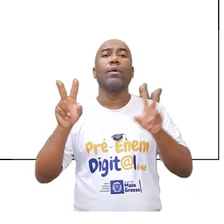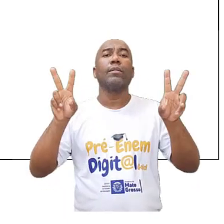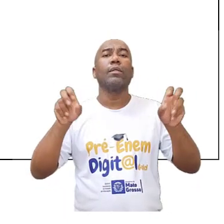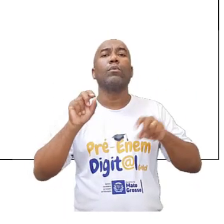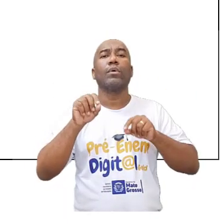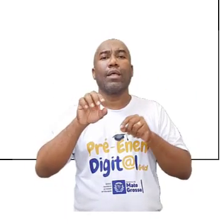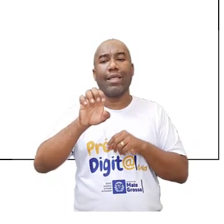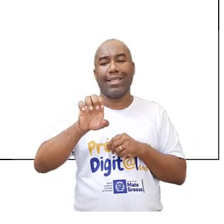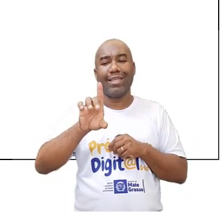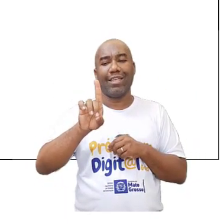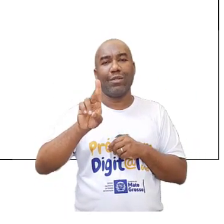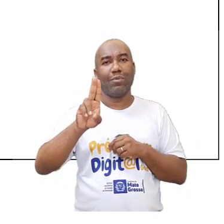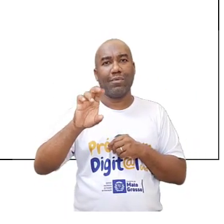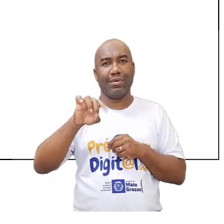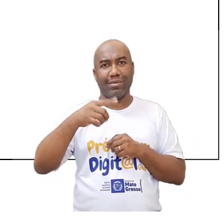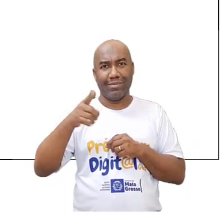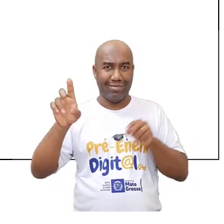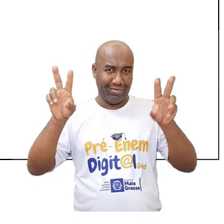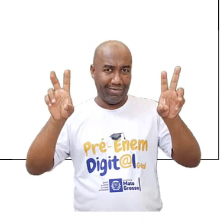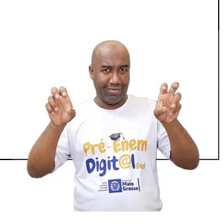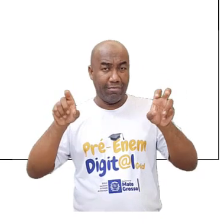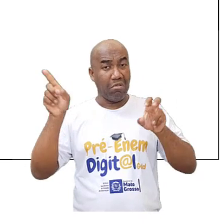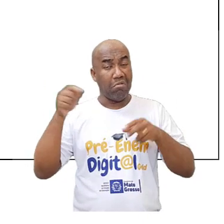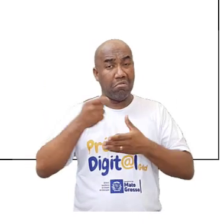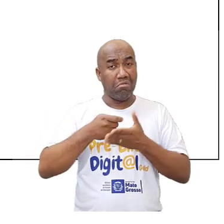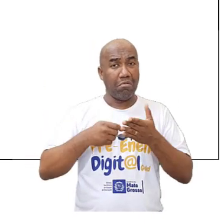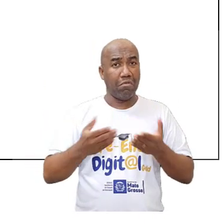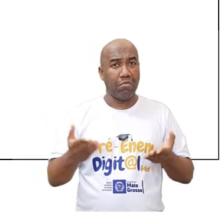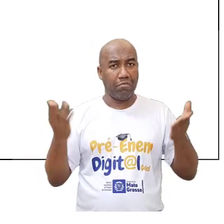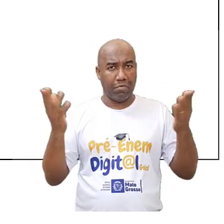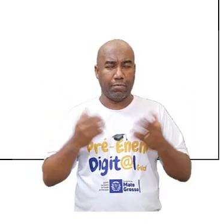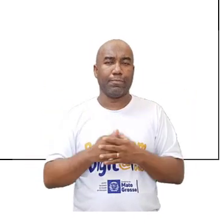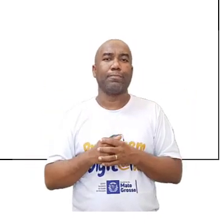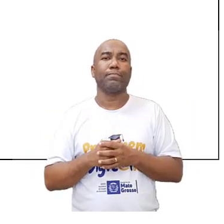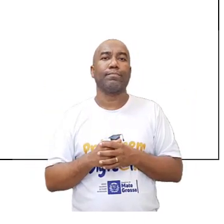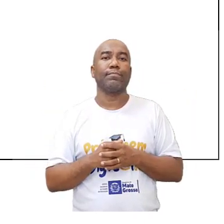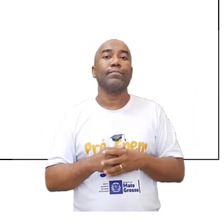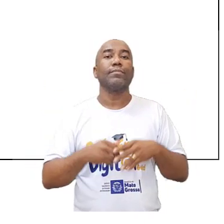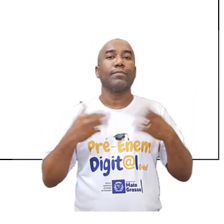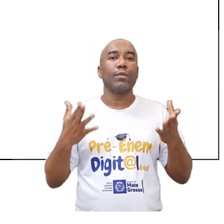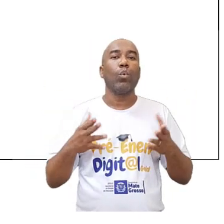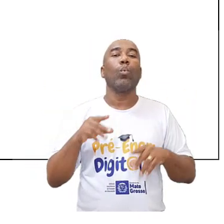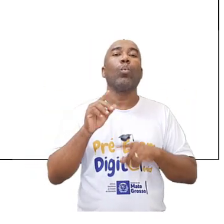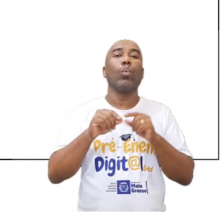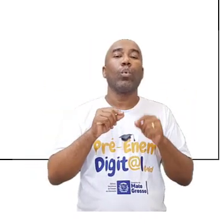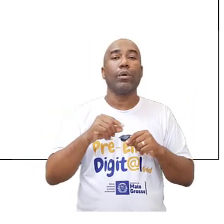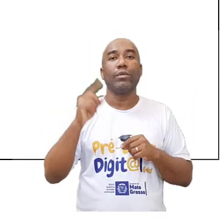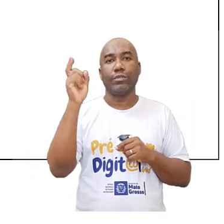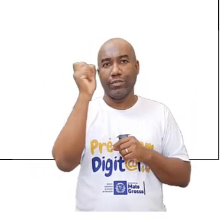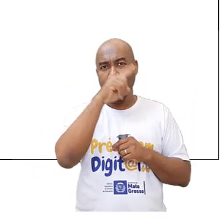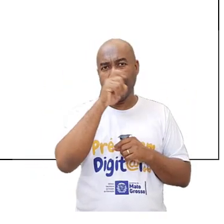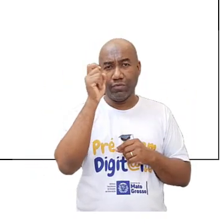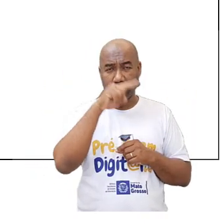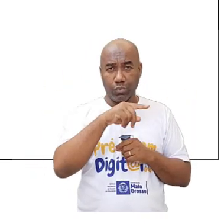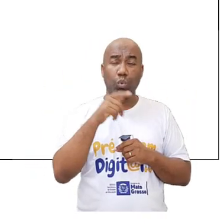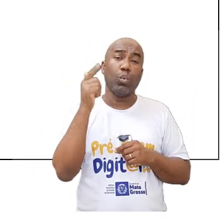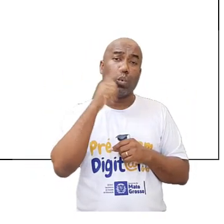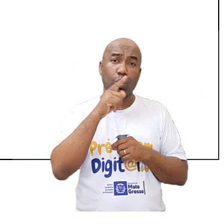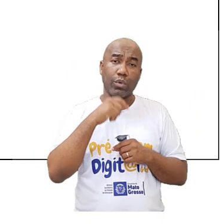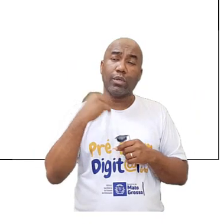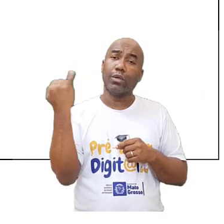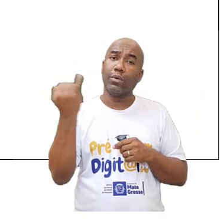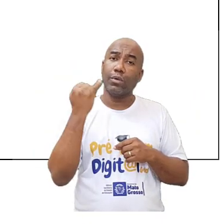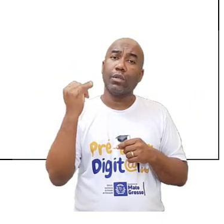sobre educação. Veja bem, ela escreveu: portanto, indubitavelmente,